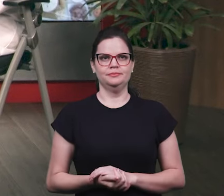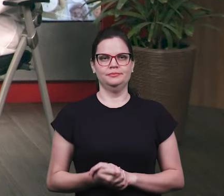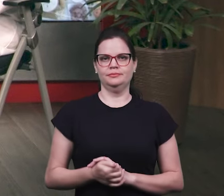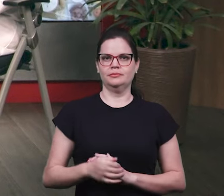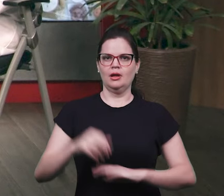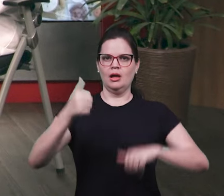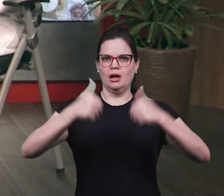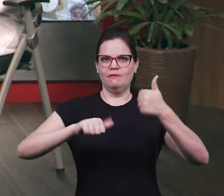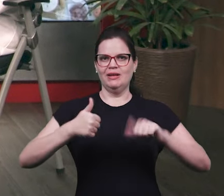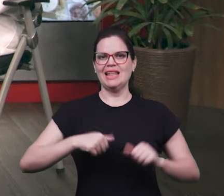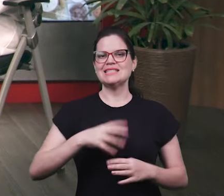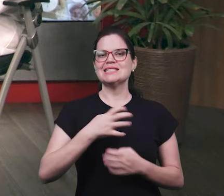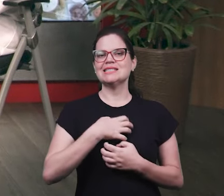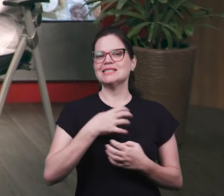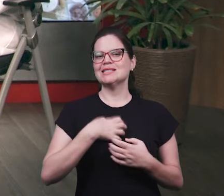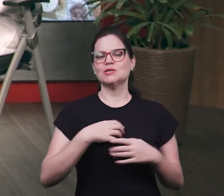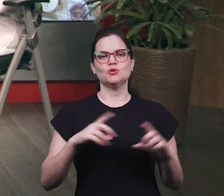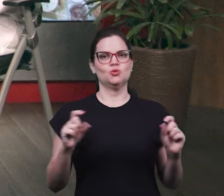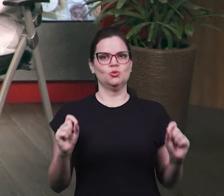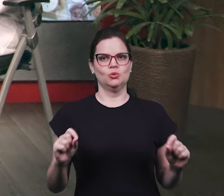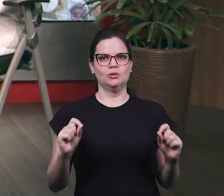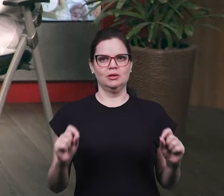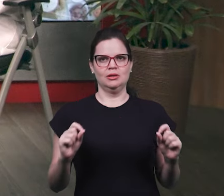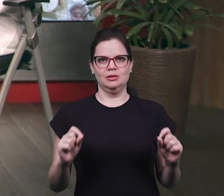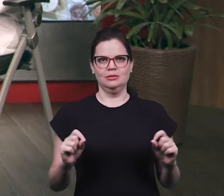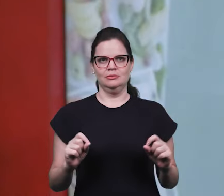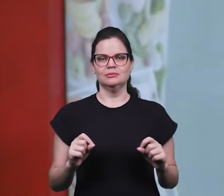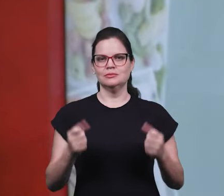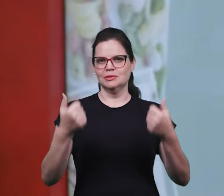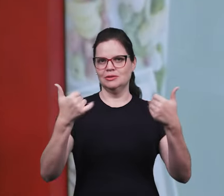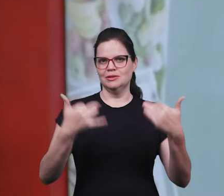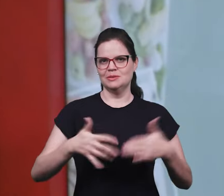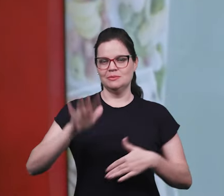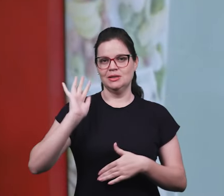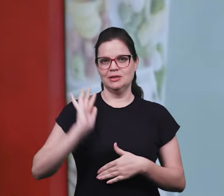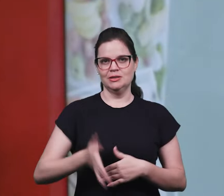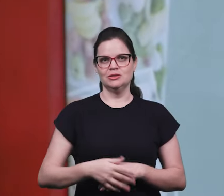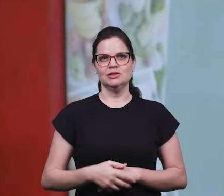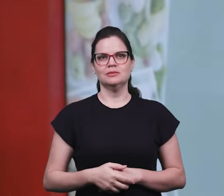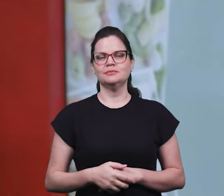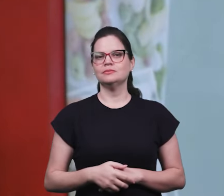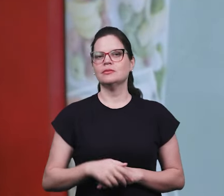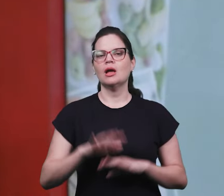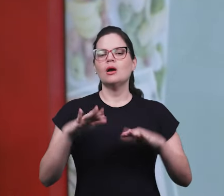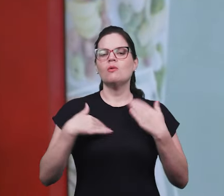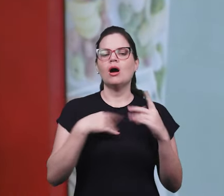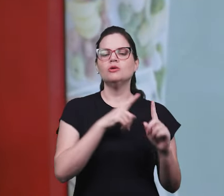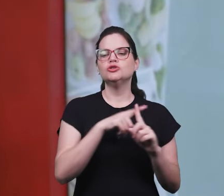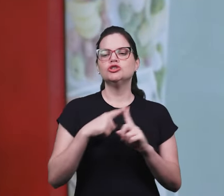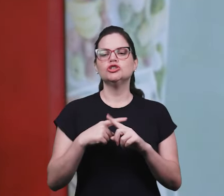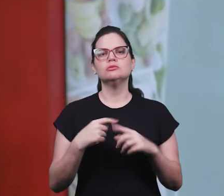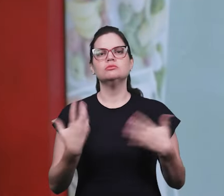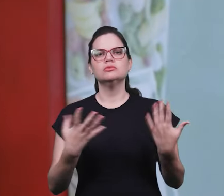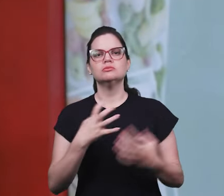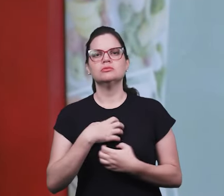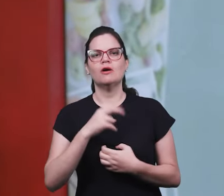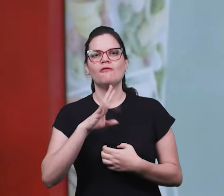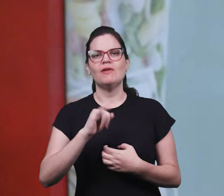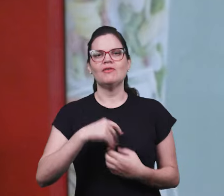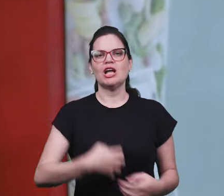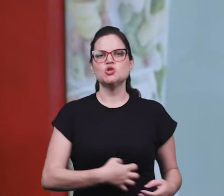os sintomas como eu falei né a gente acompanhando ele qual o sintoma que ele vai ter vai ficar mais nauseado